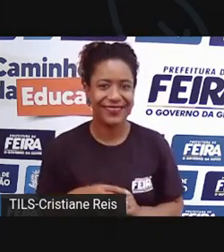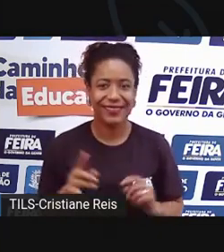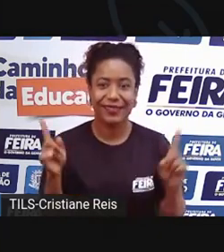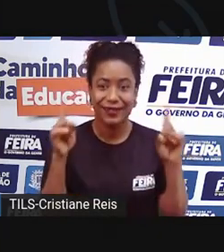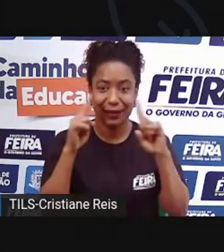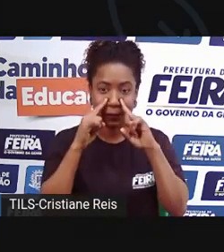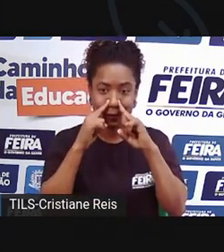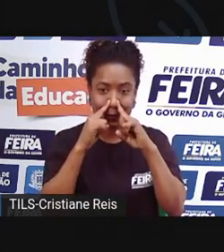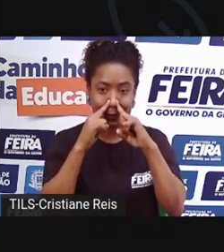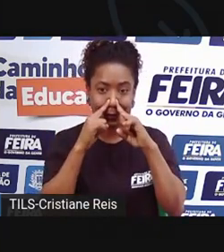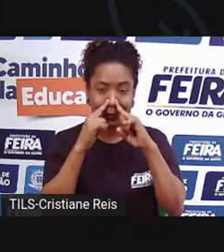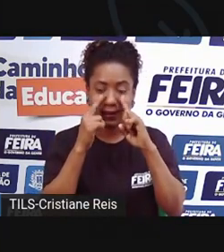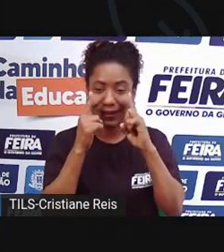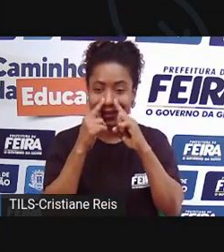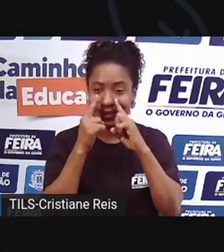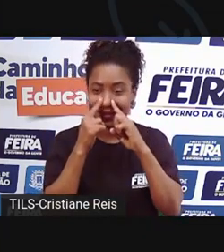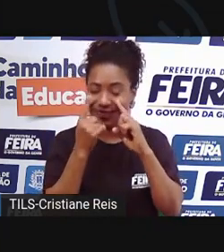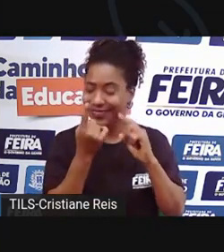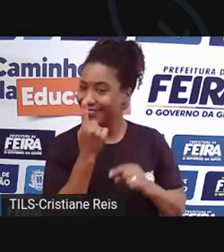nosso